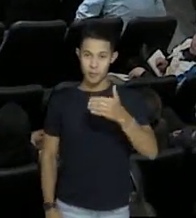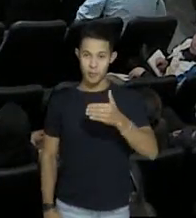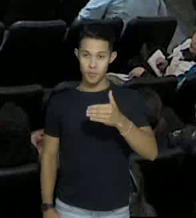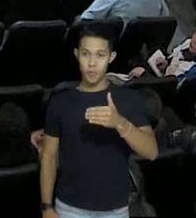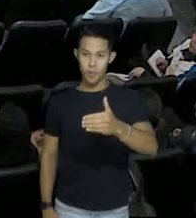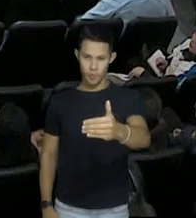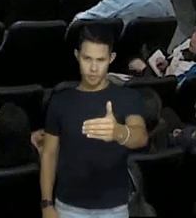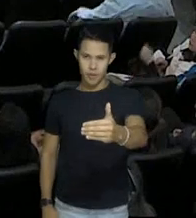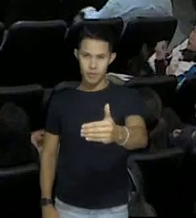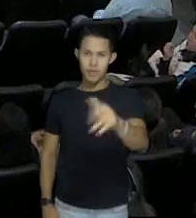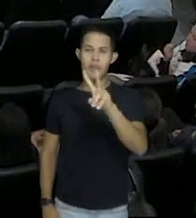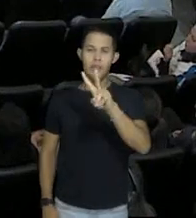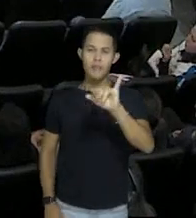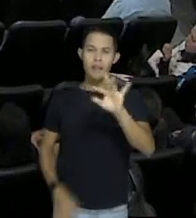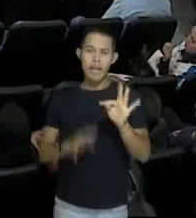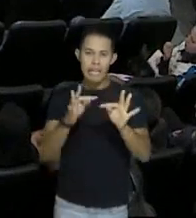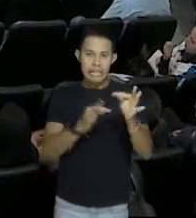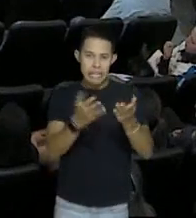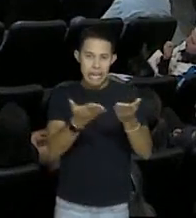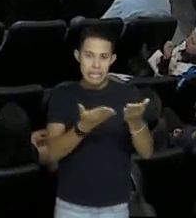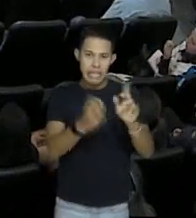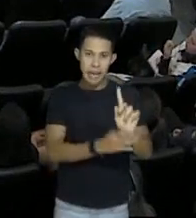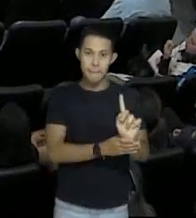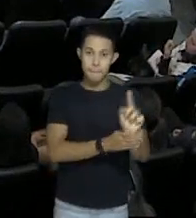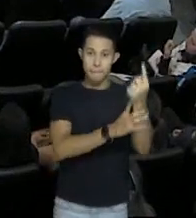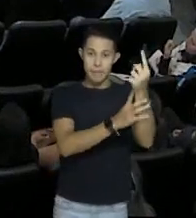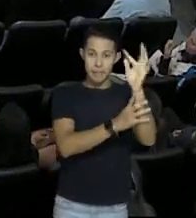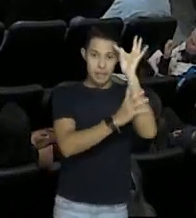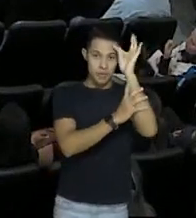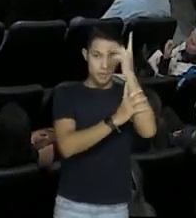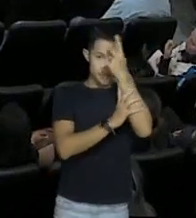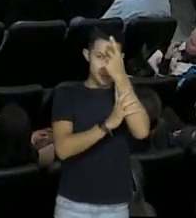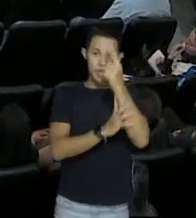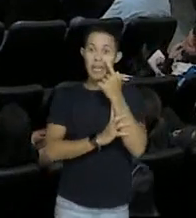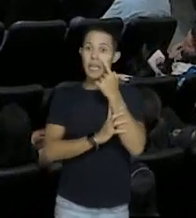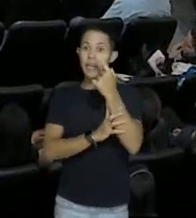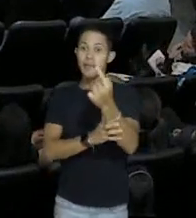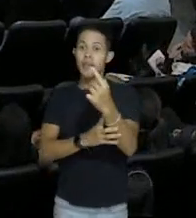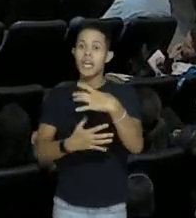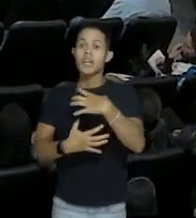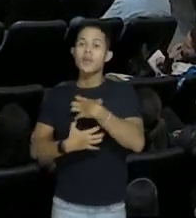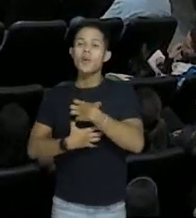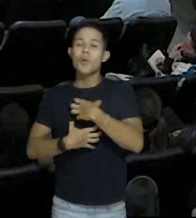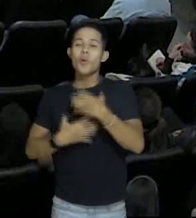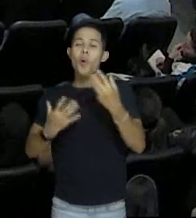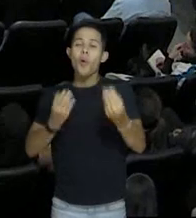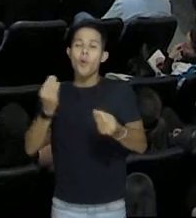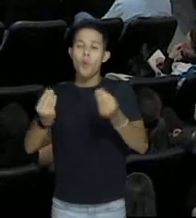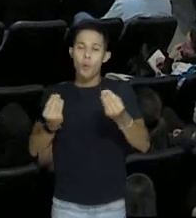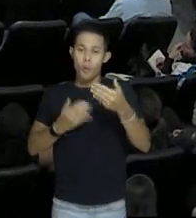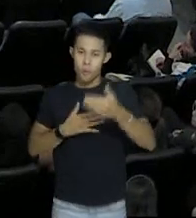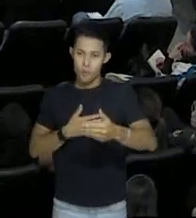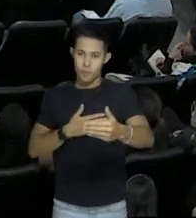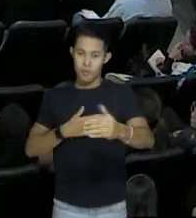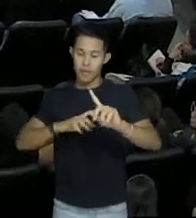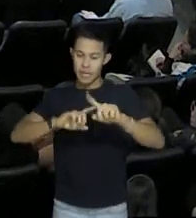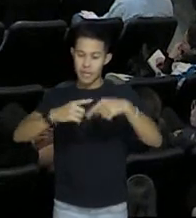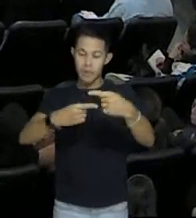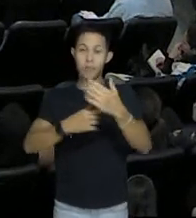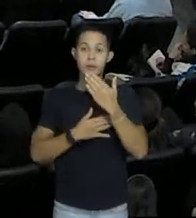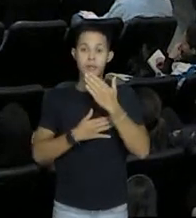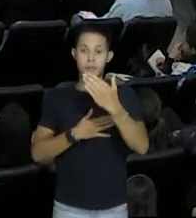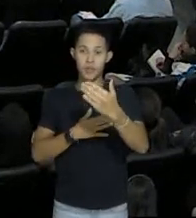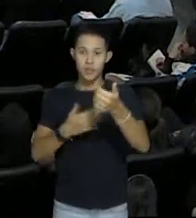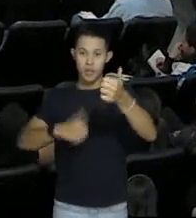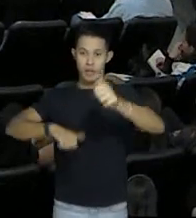que trata o TDAH primeiro e depois vê a reação do medicamento na criança, né? Para depois pedir a avaliação complementar, é